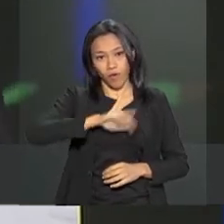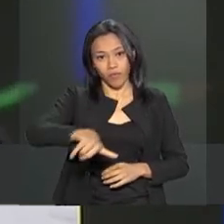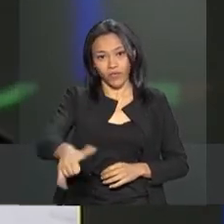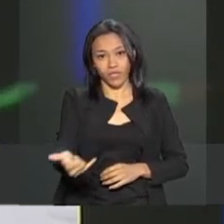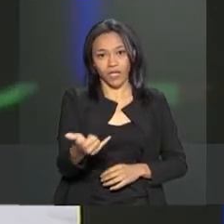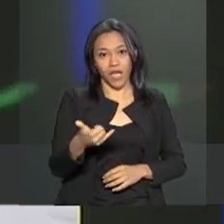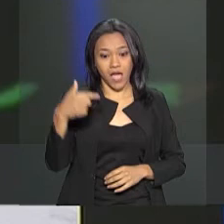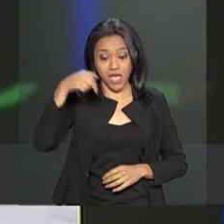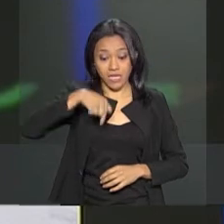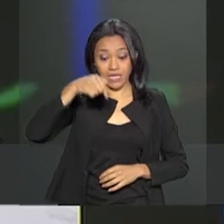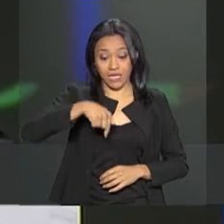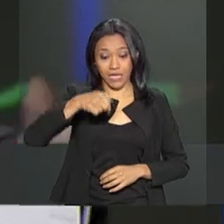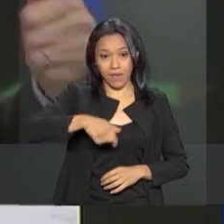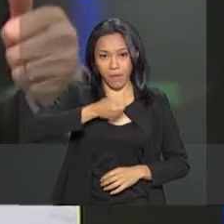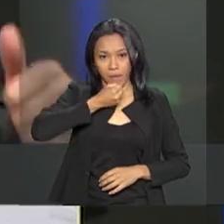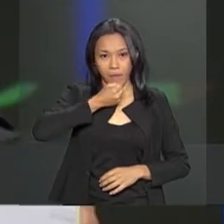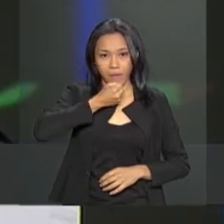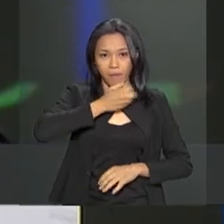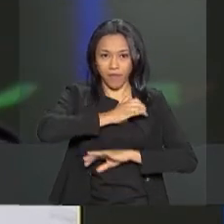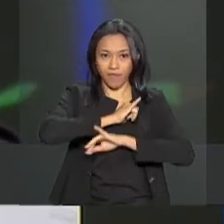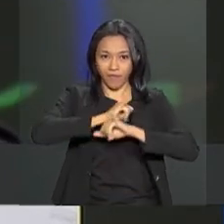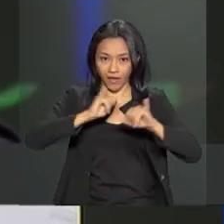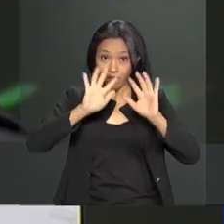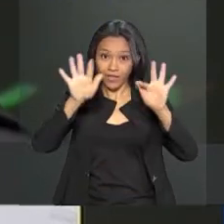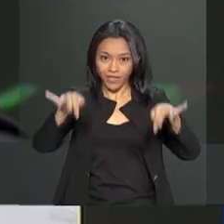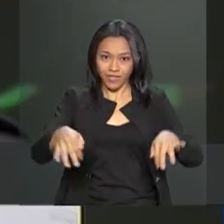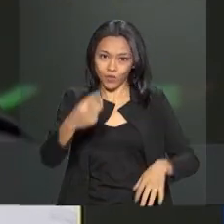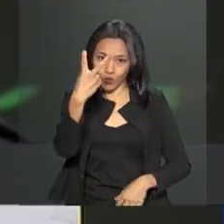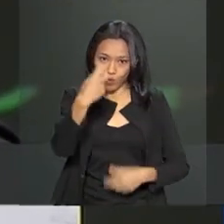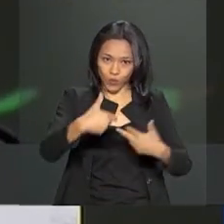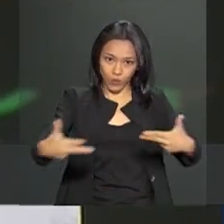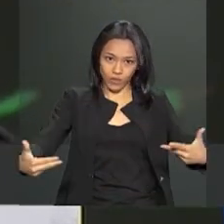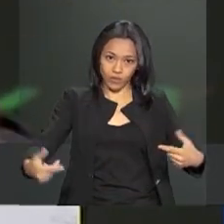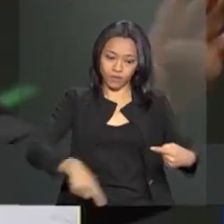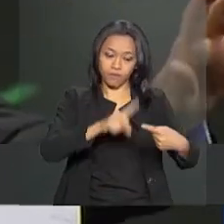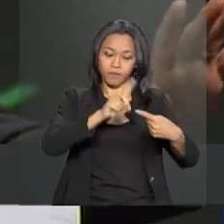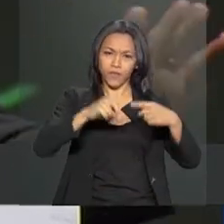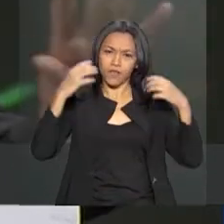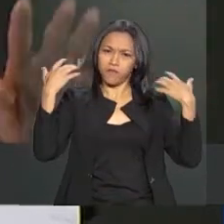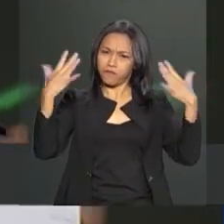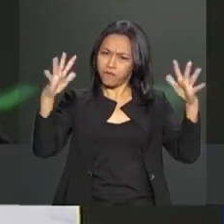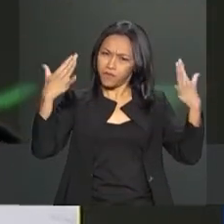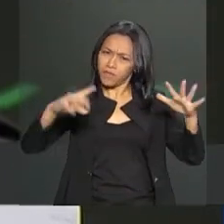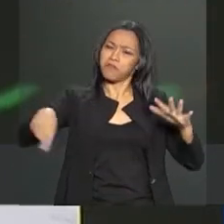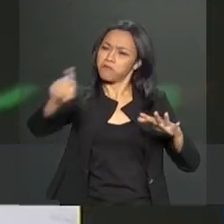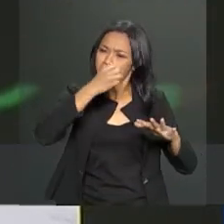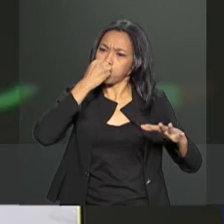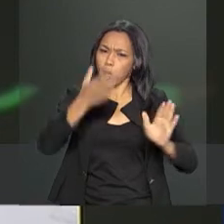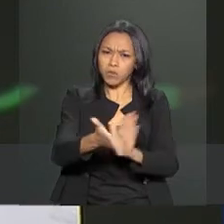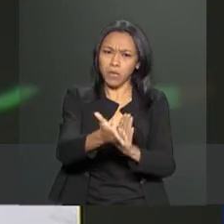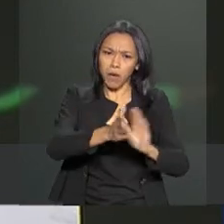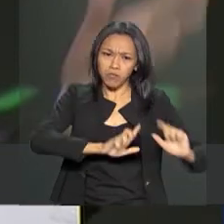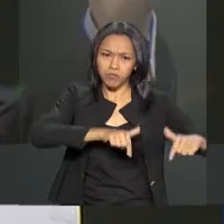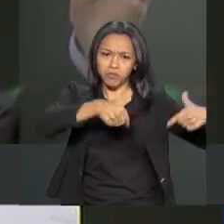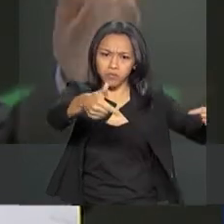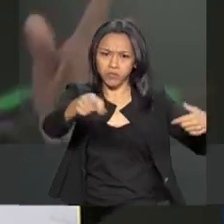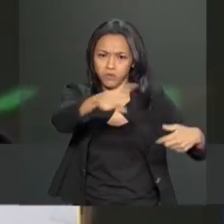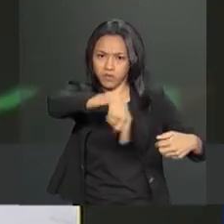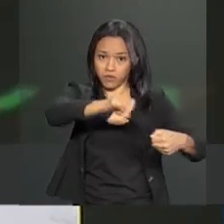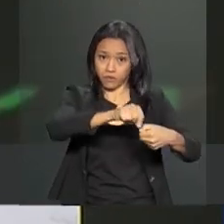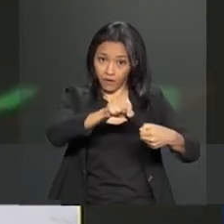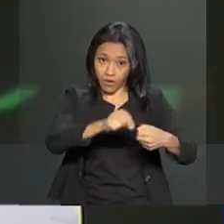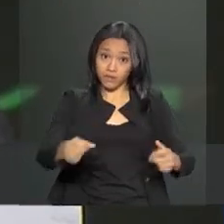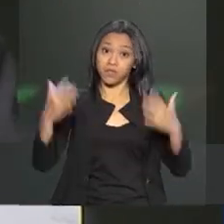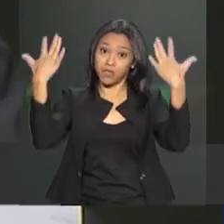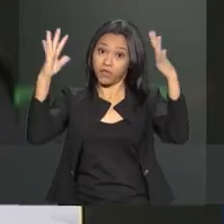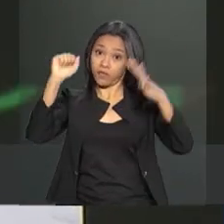aproveitar esta tribuna para dizer, finalizando, duas coisas. Viva aquilo que os senhores fazem da Data Agro e